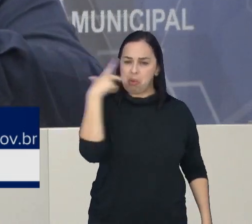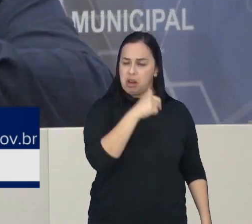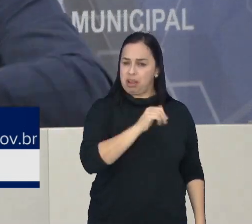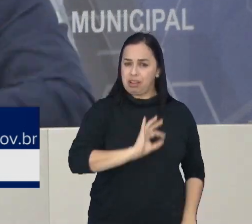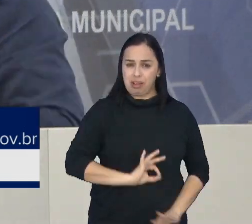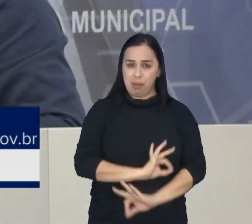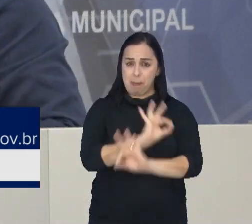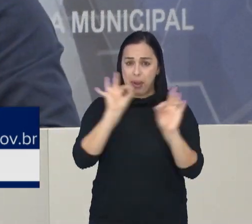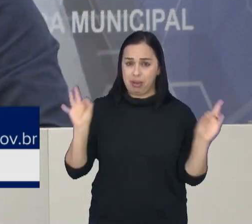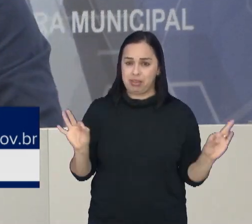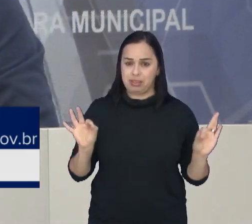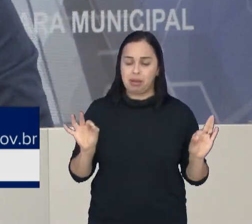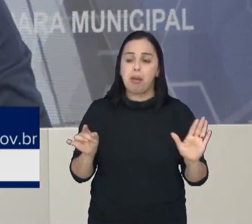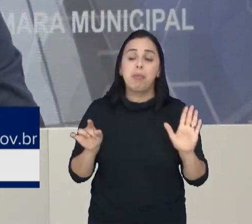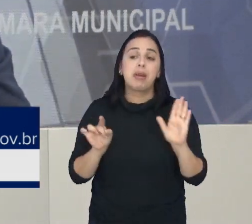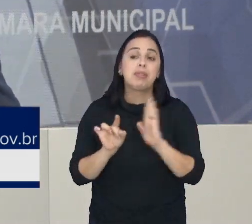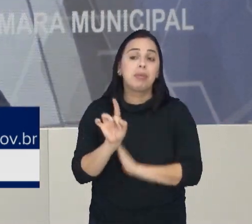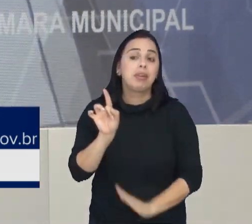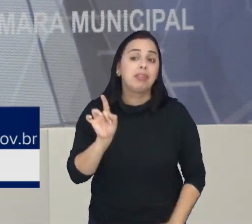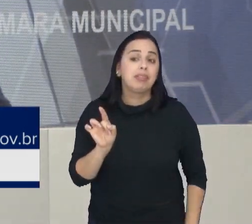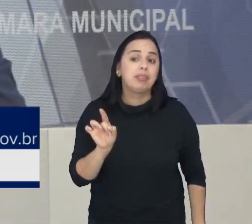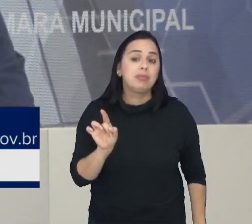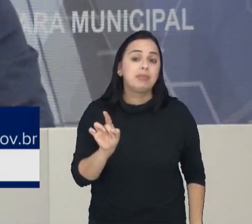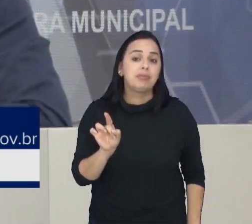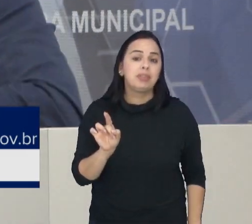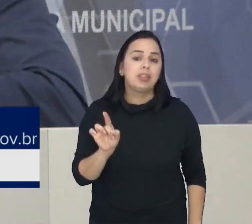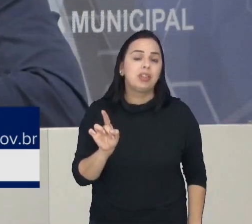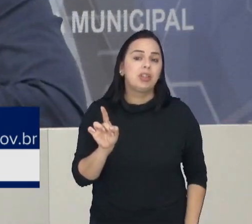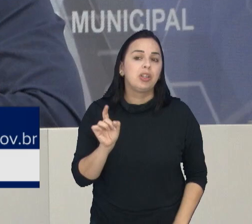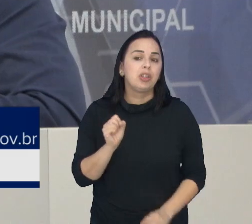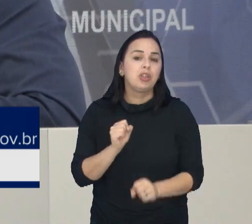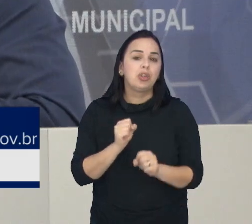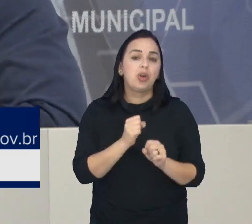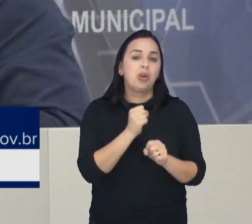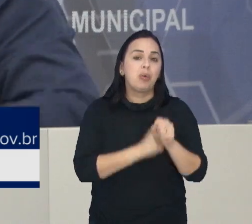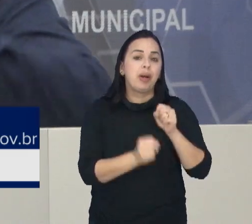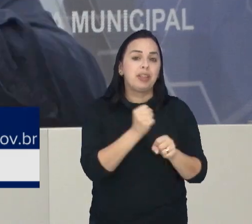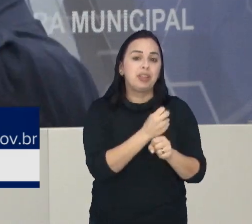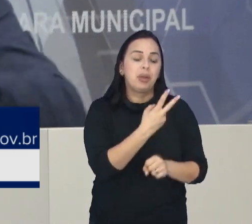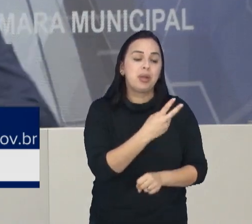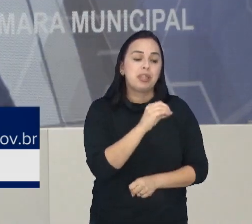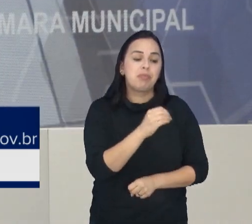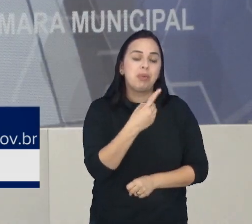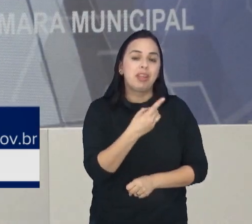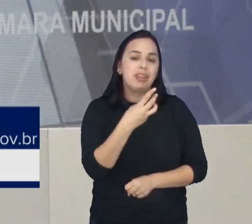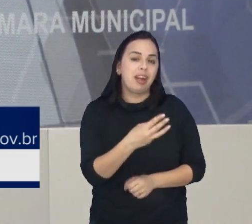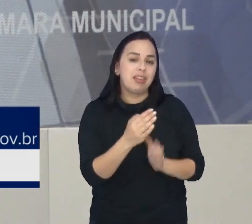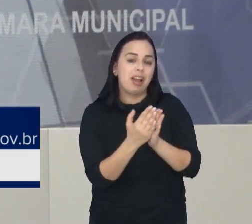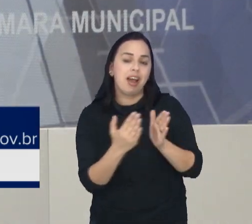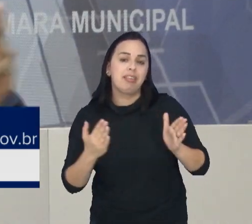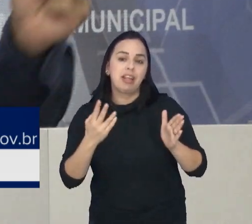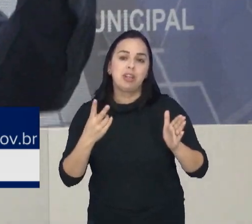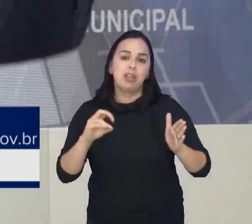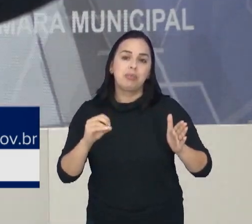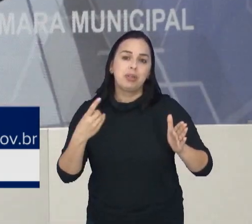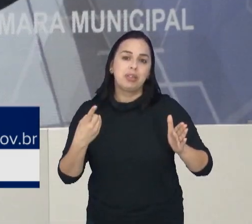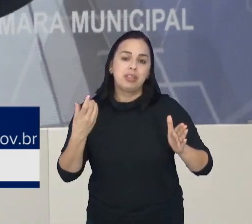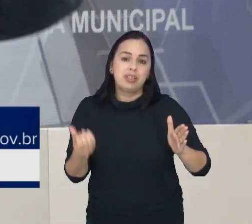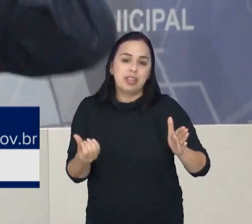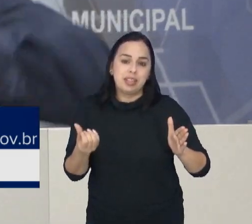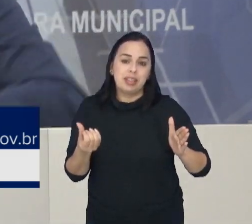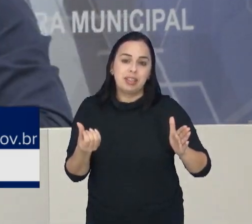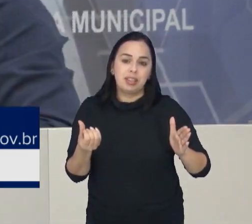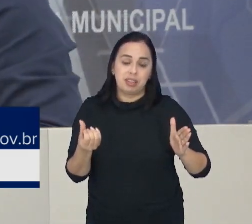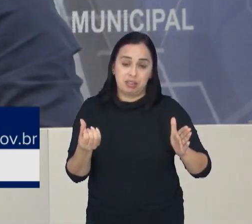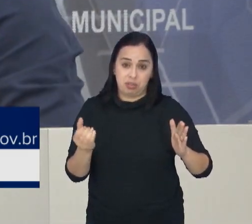isso. Pergunto, de 2013 a 2016, que estiveram